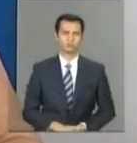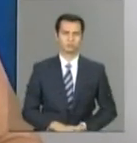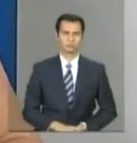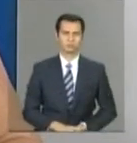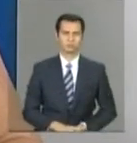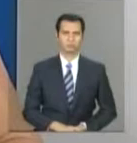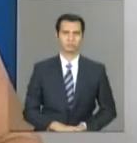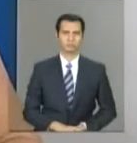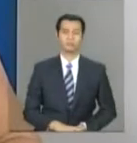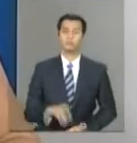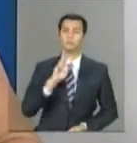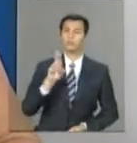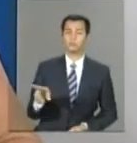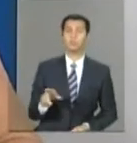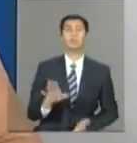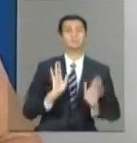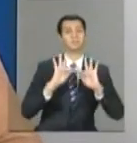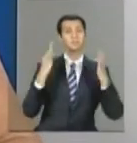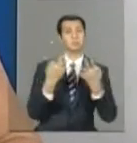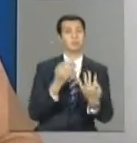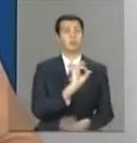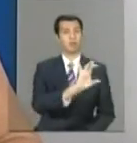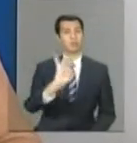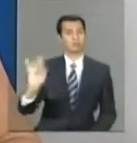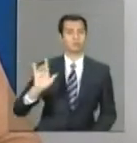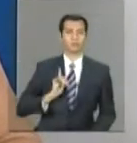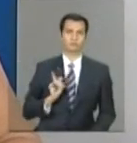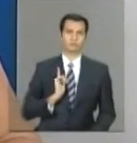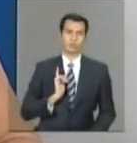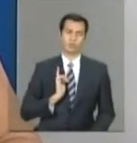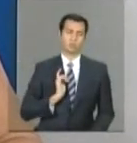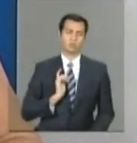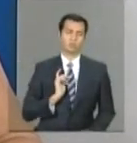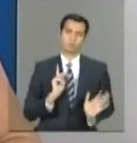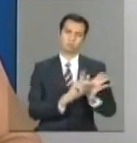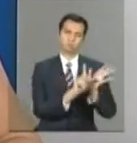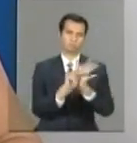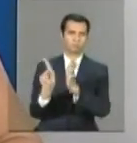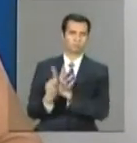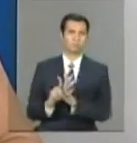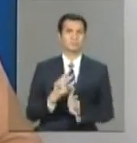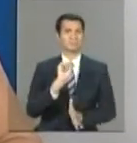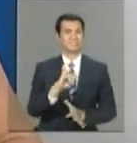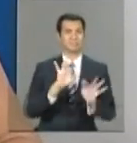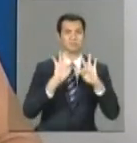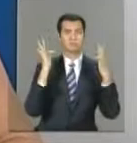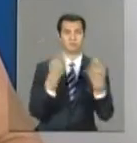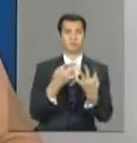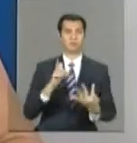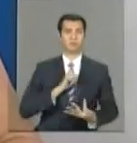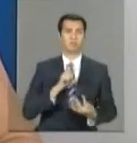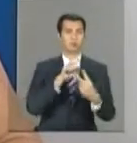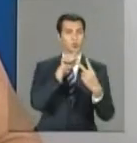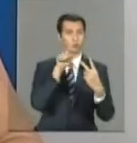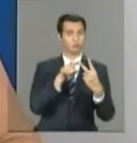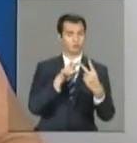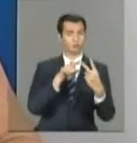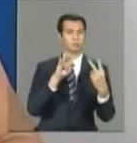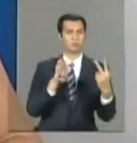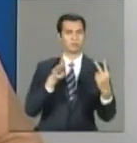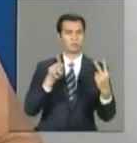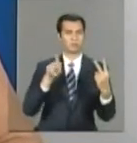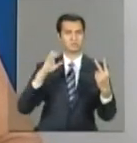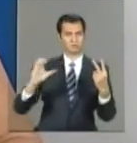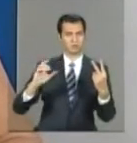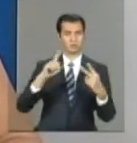realidade dela. Então, se é uma família que possui duas pessoas que são beneficiárias do BPC, essas duas pessoas